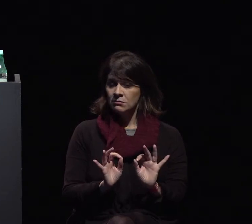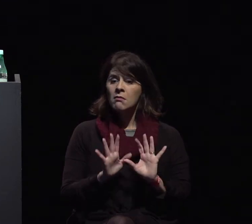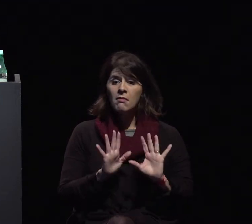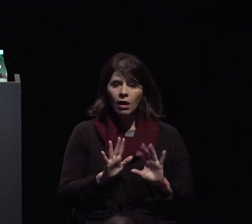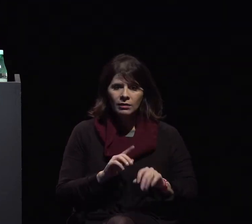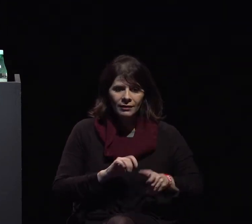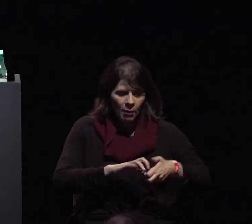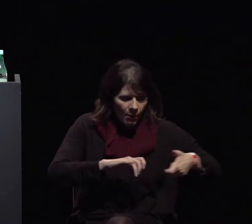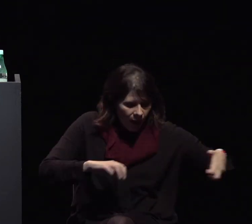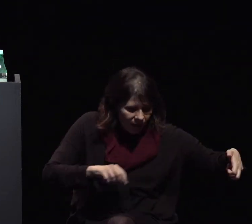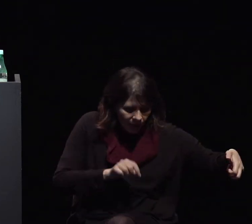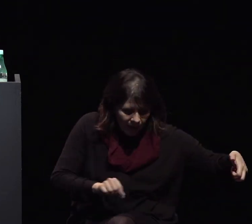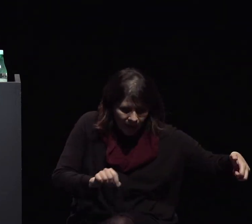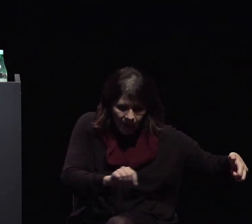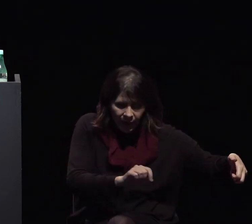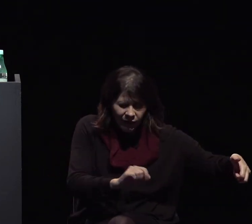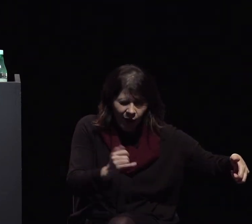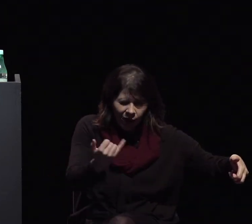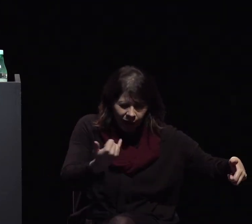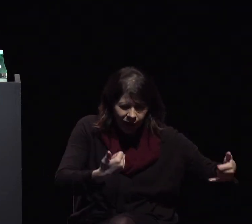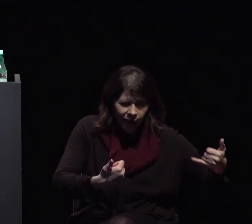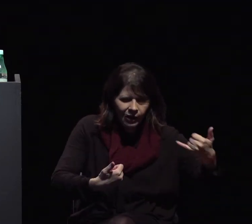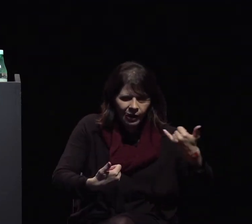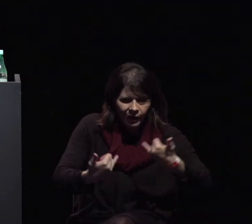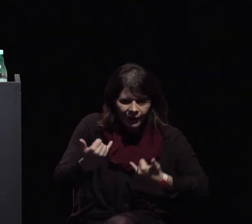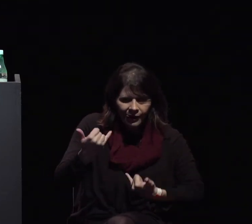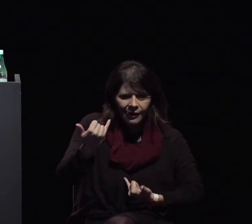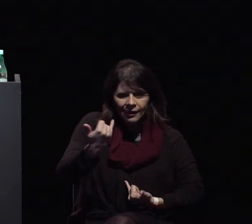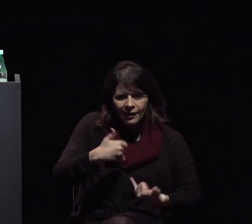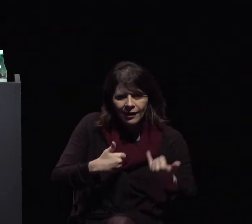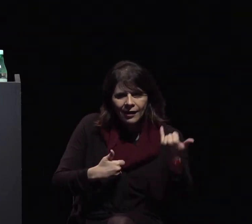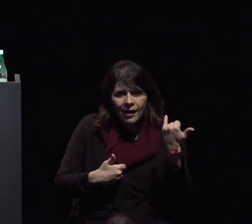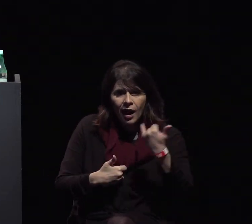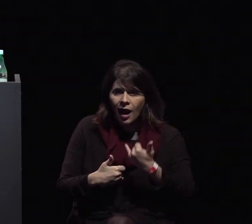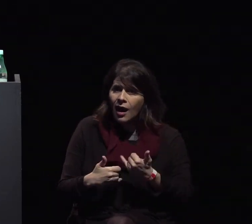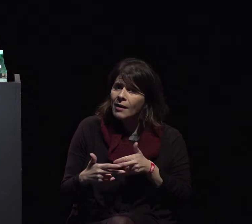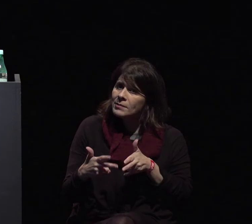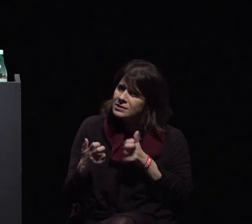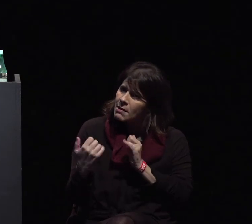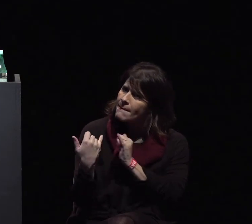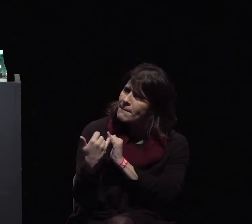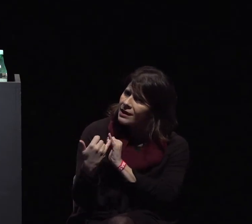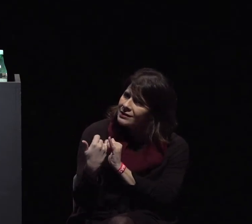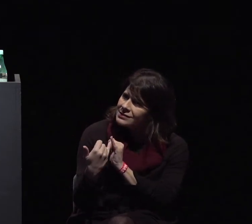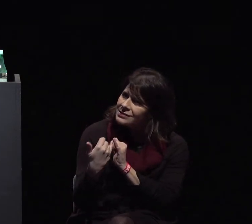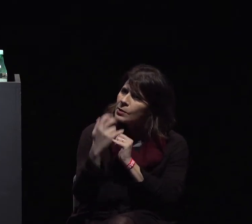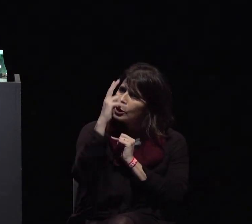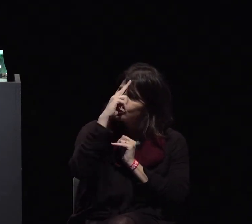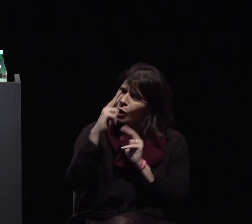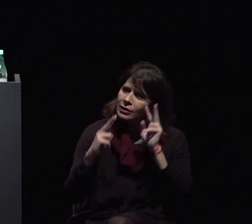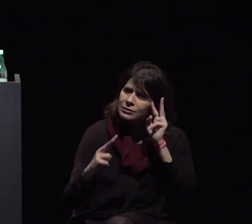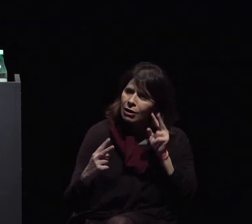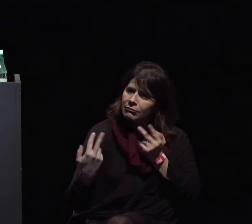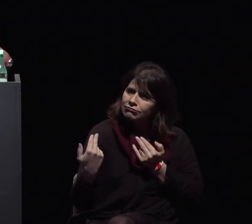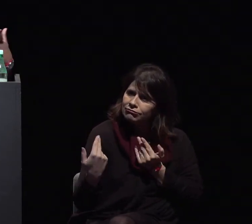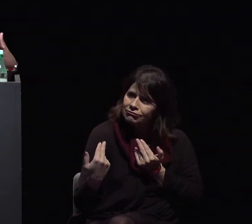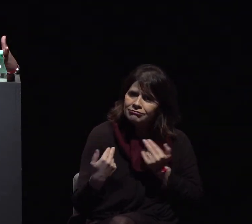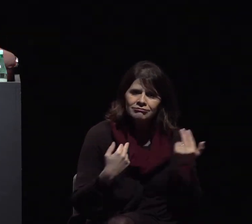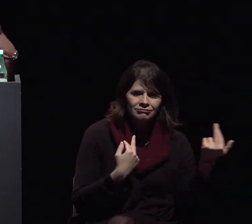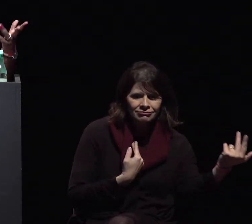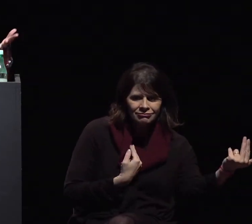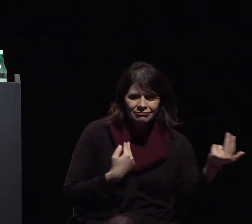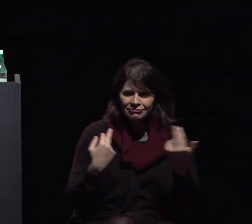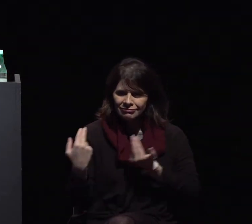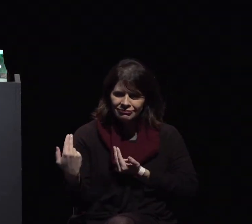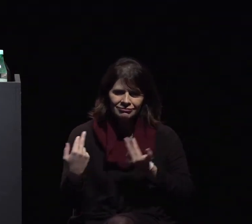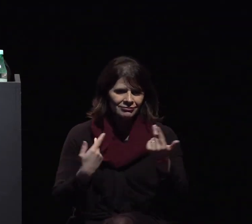era delicioso constatar que as nossas histórias eram parecidas em muitos lugares, né? Daí eu fui levando